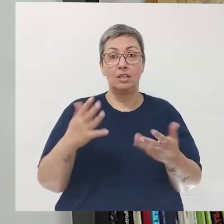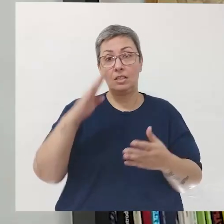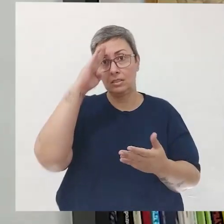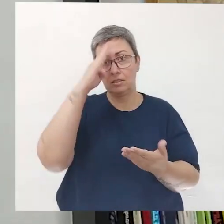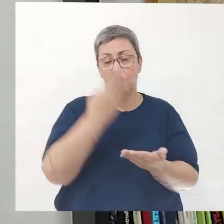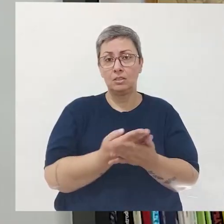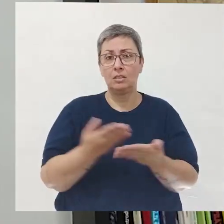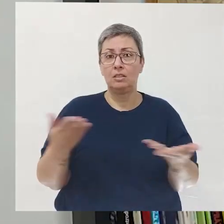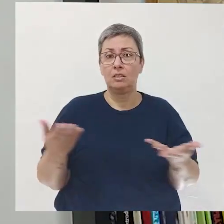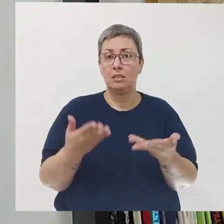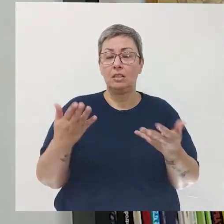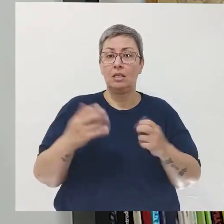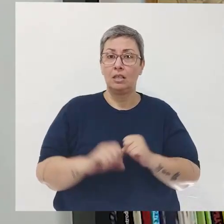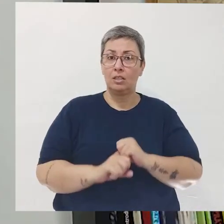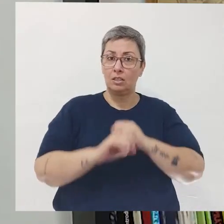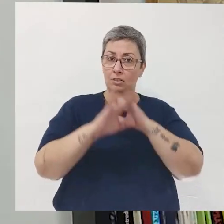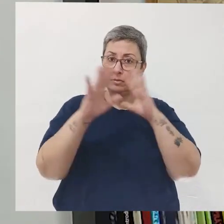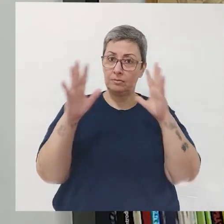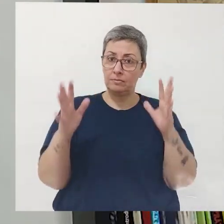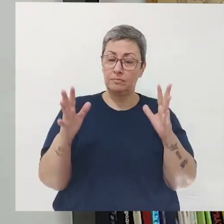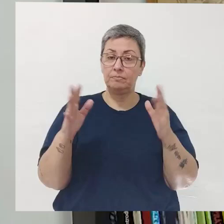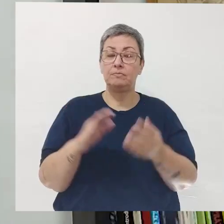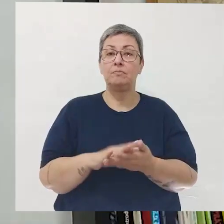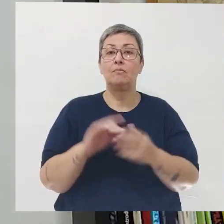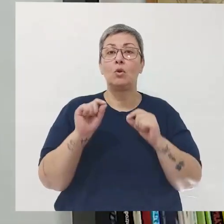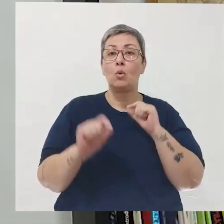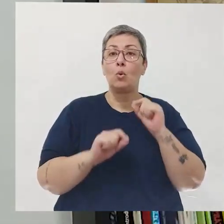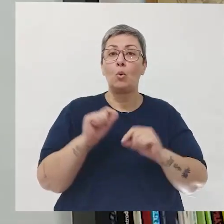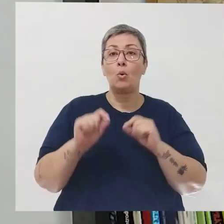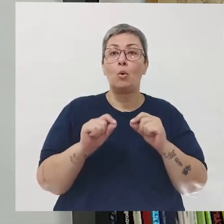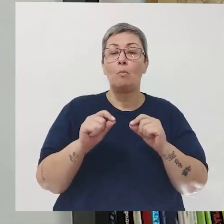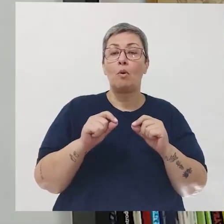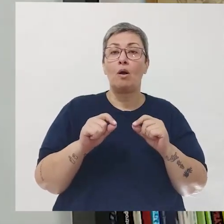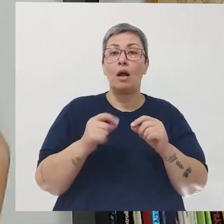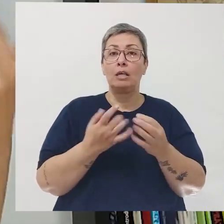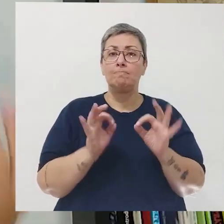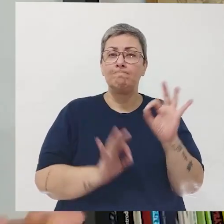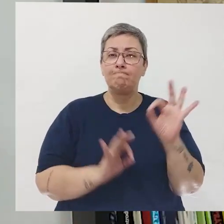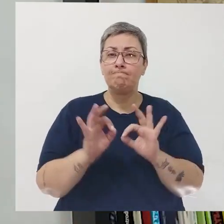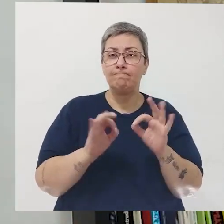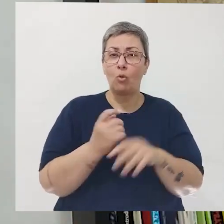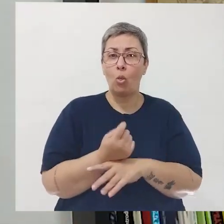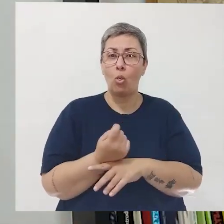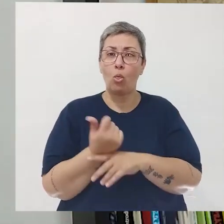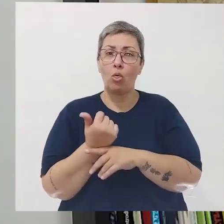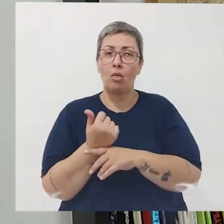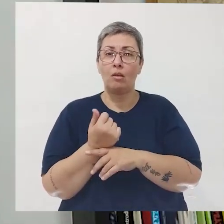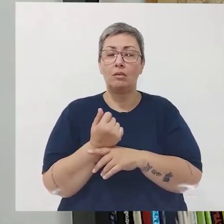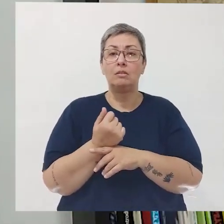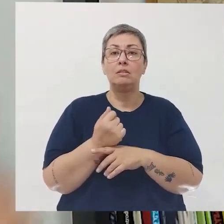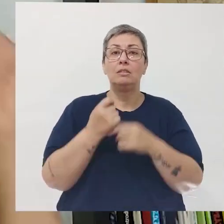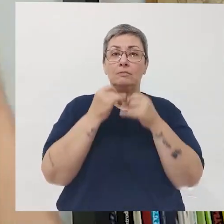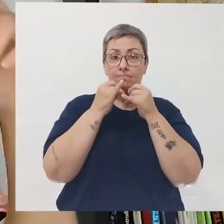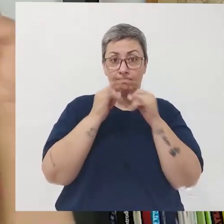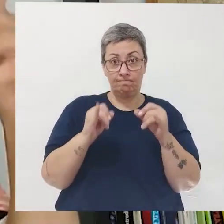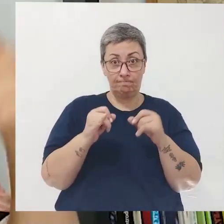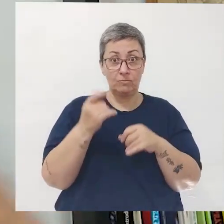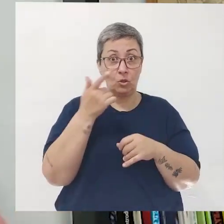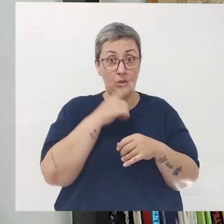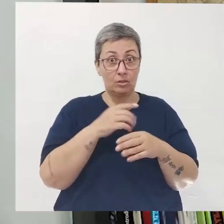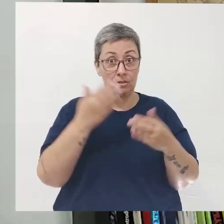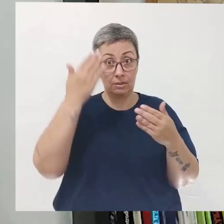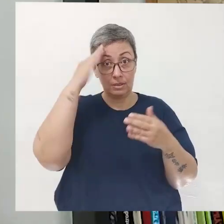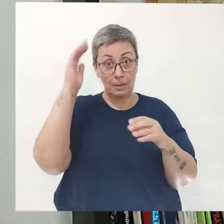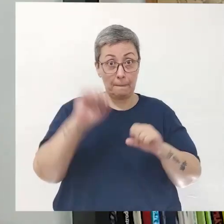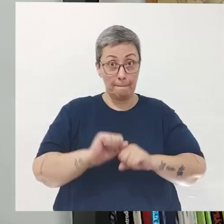Bom, acredito que agora tenha ficado mais claro, né, como é feito o gato na rede elétrica. Acho que vocês